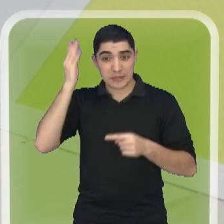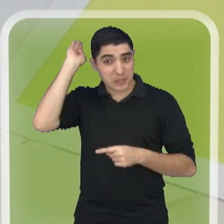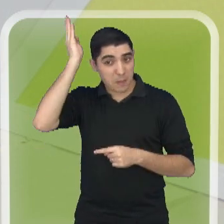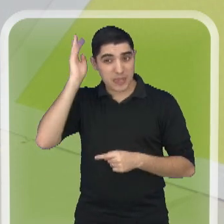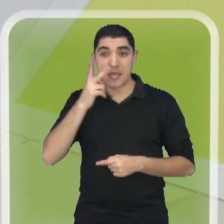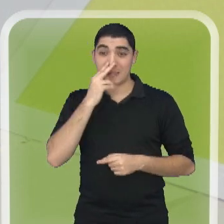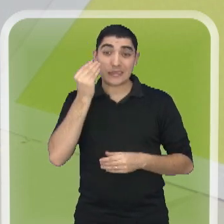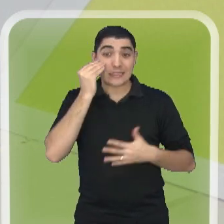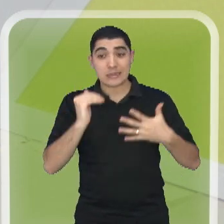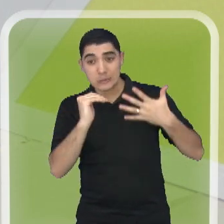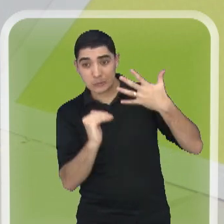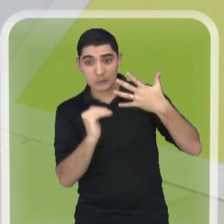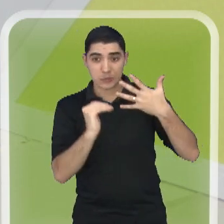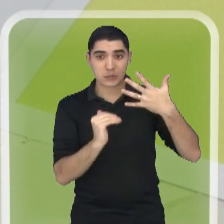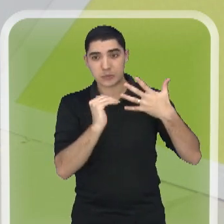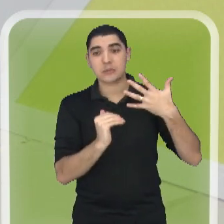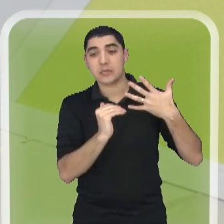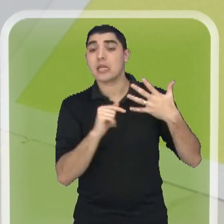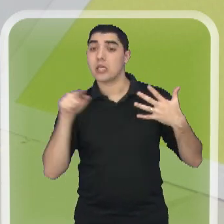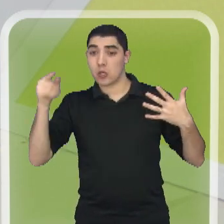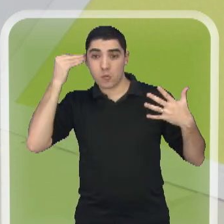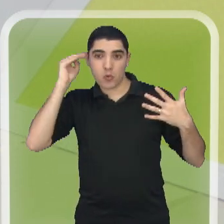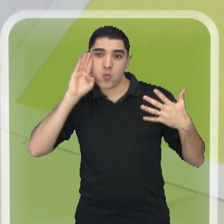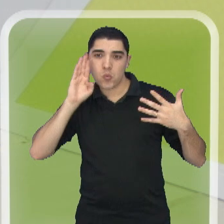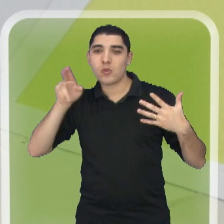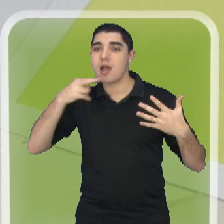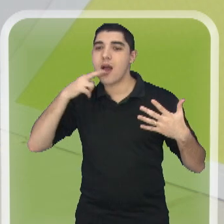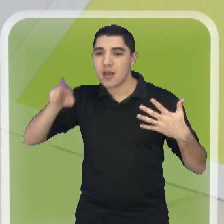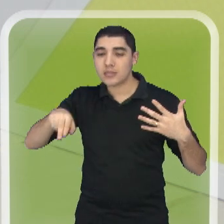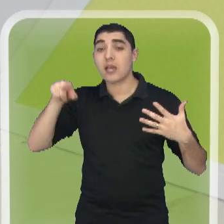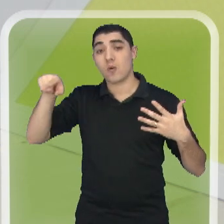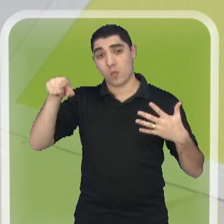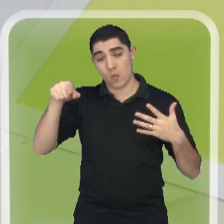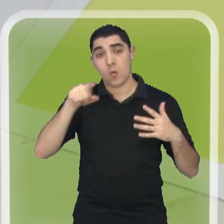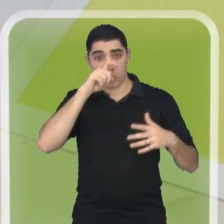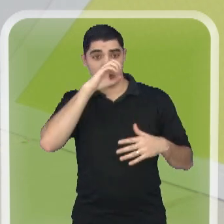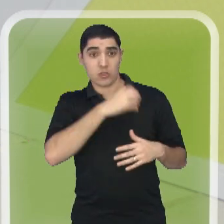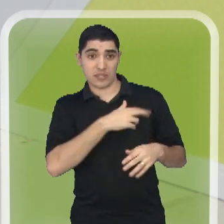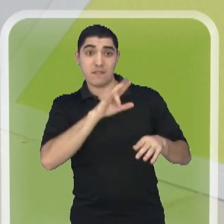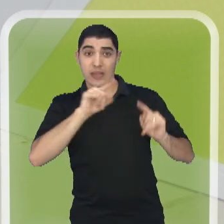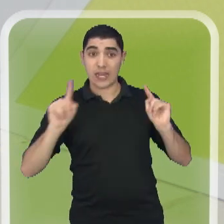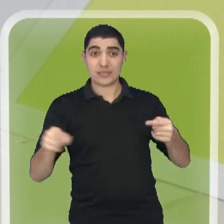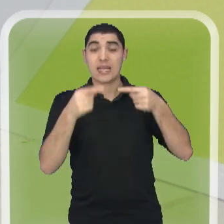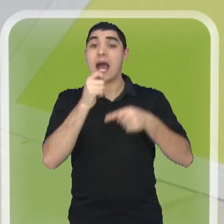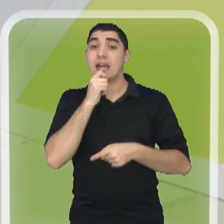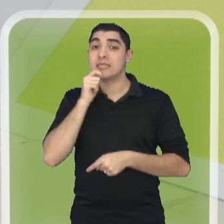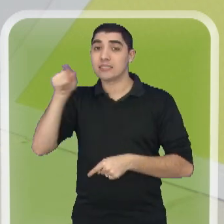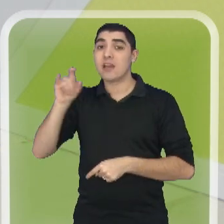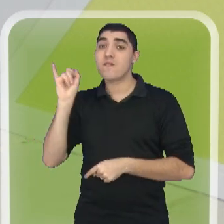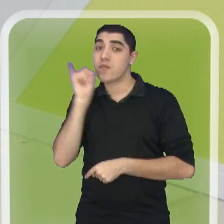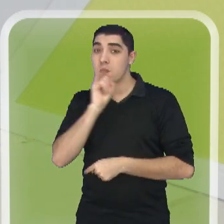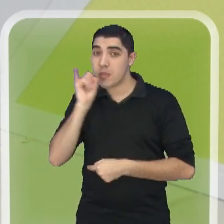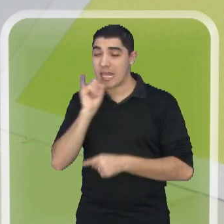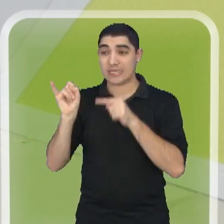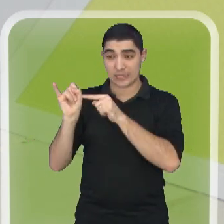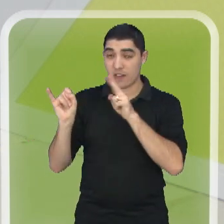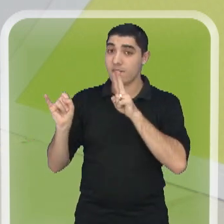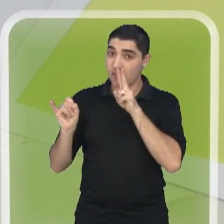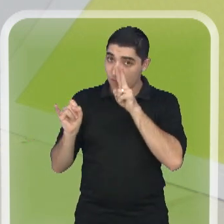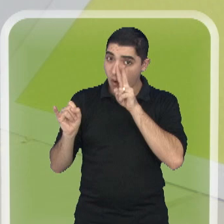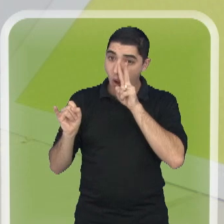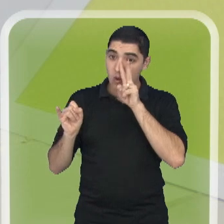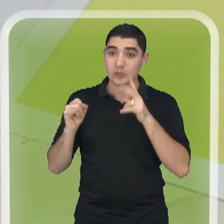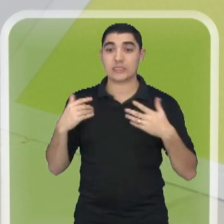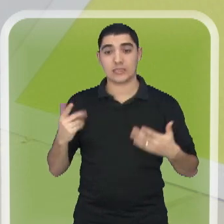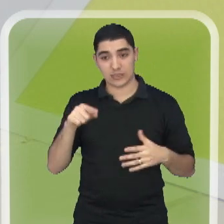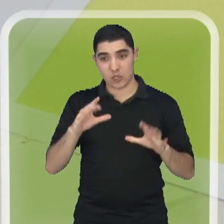de perto. E o Brunão falou bem, o São José ainda enfrenta o Fluminense, que é um time que está lá em cima, brigando aí para as cabeças do